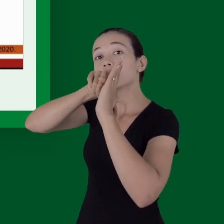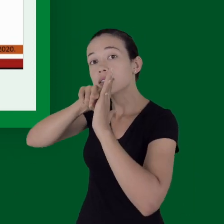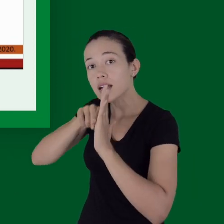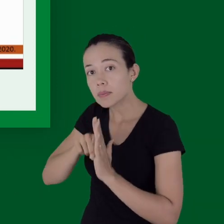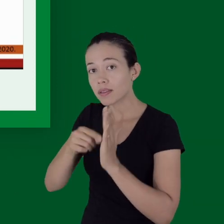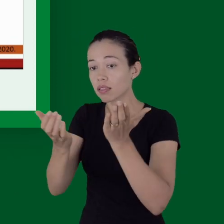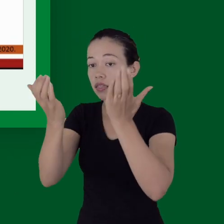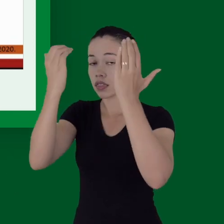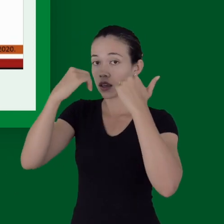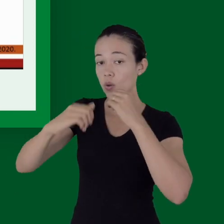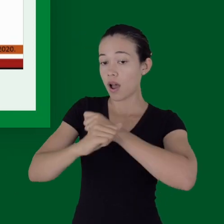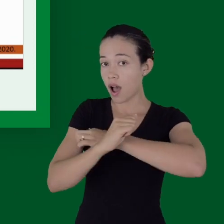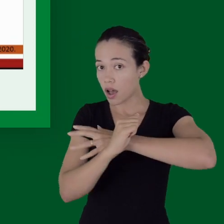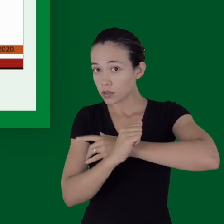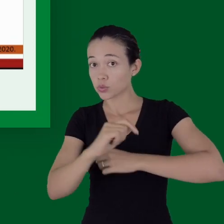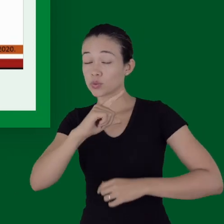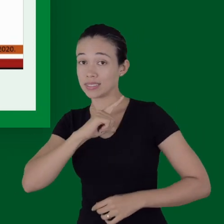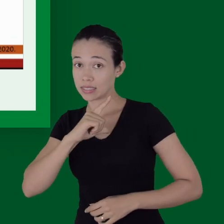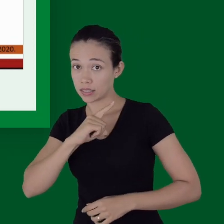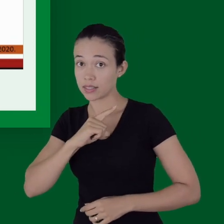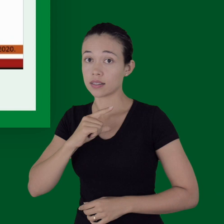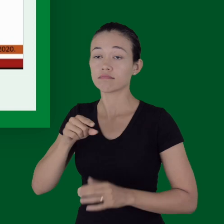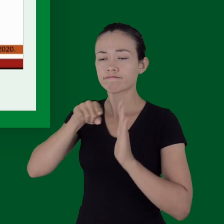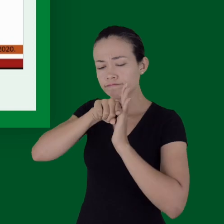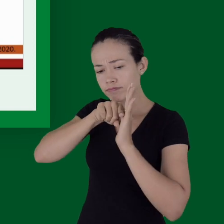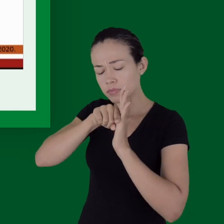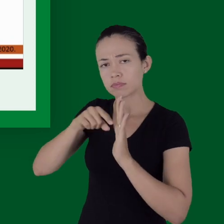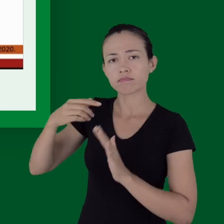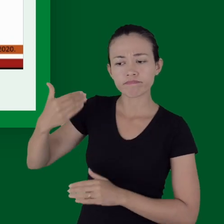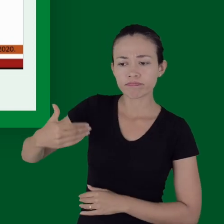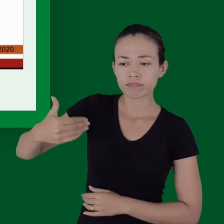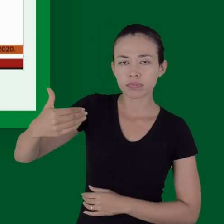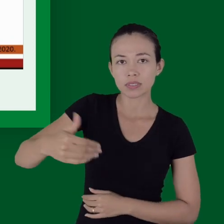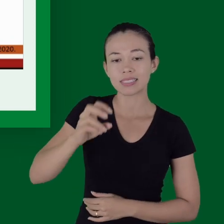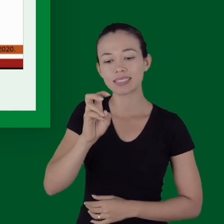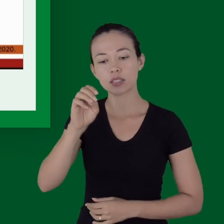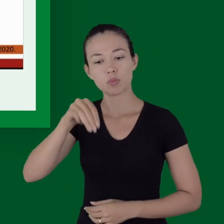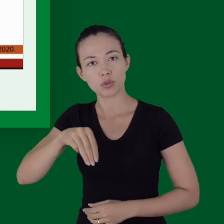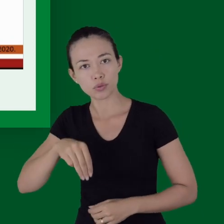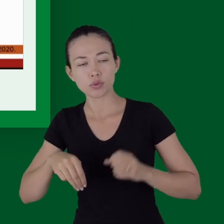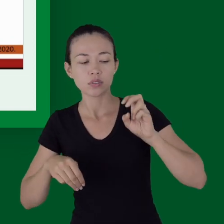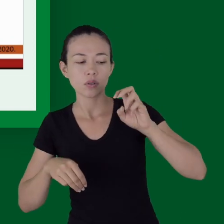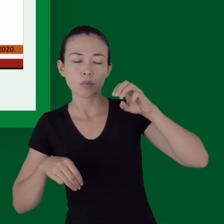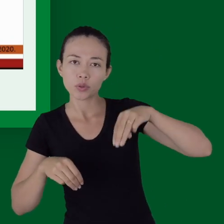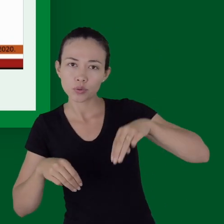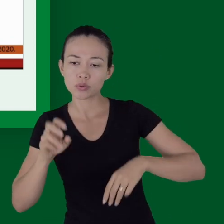minutos, e a dose é 1 miligrama por quilo em bolos.